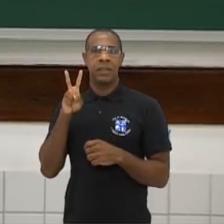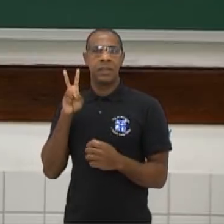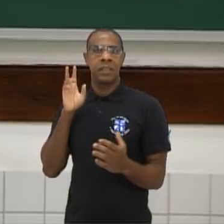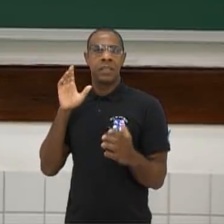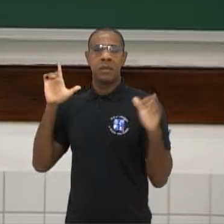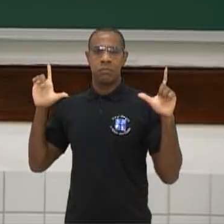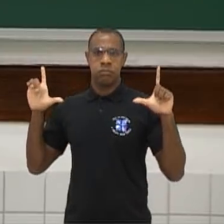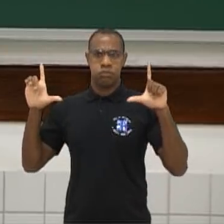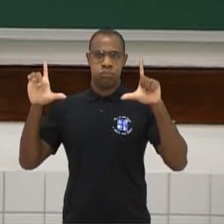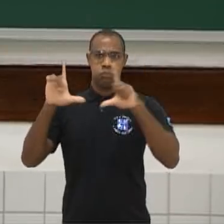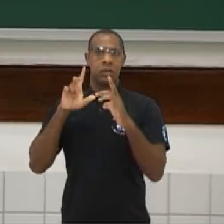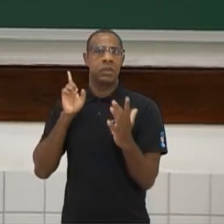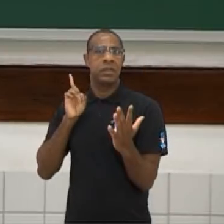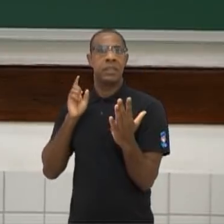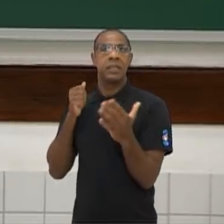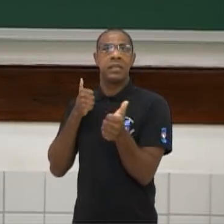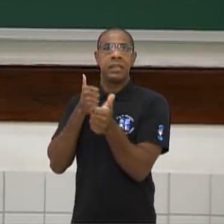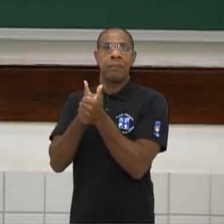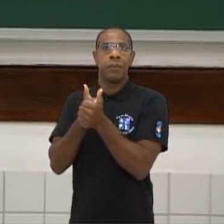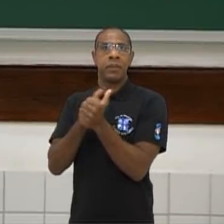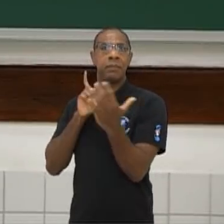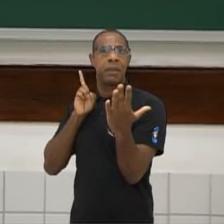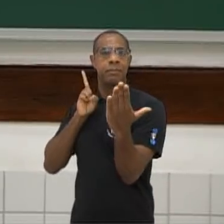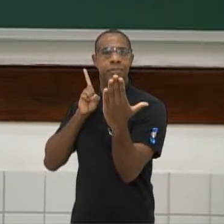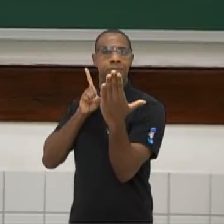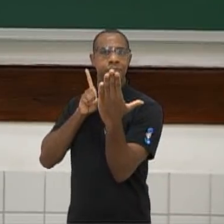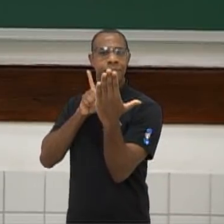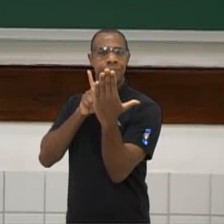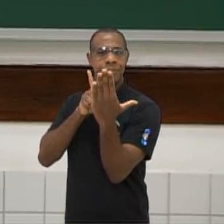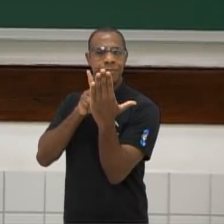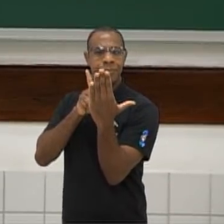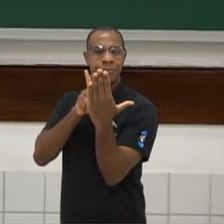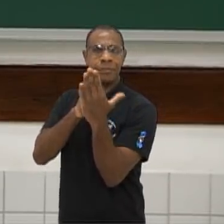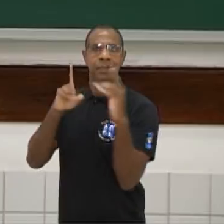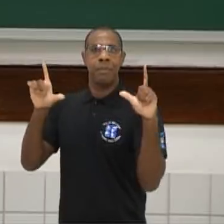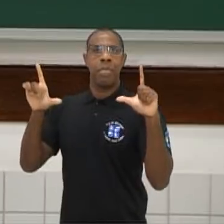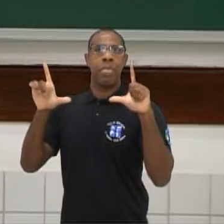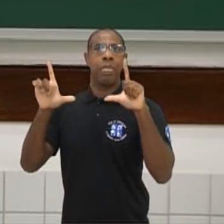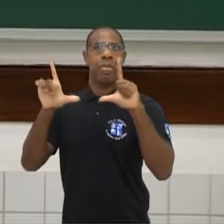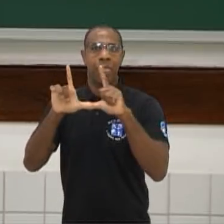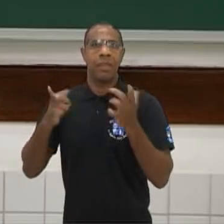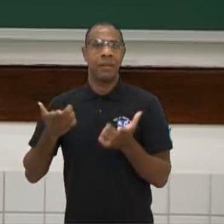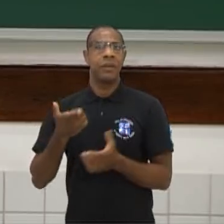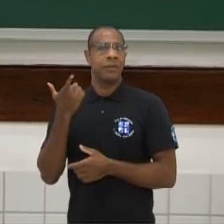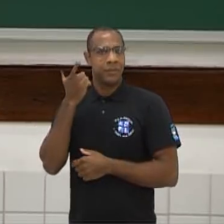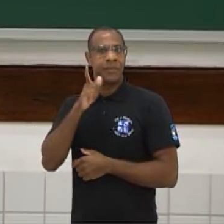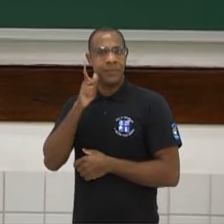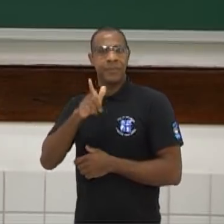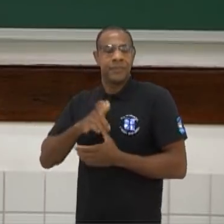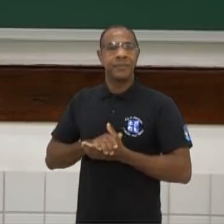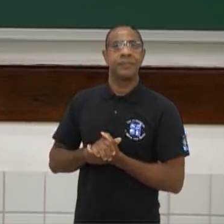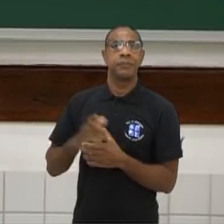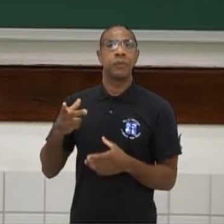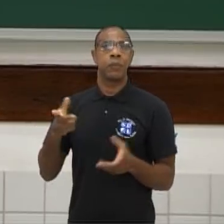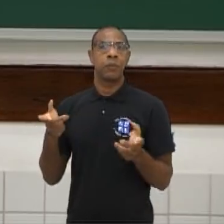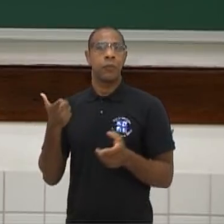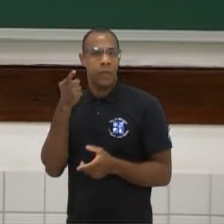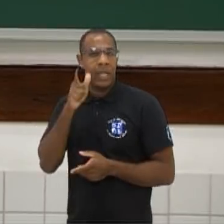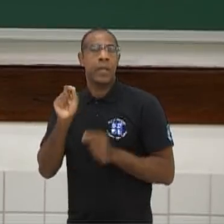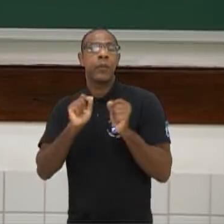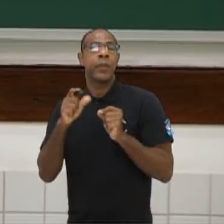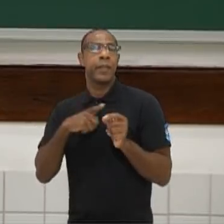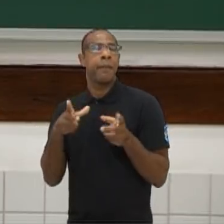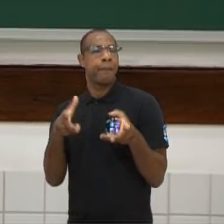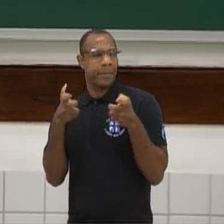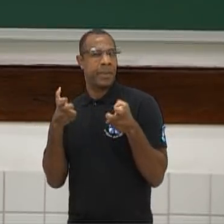vendo um maior número de imagens. E isso é observado em alguns móveis antigos. Então, isso consegue ter uma certa percepção, mas é tudo